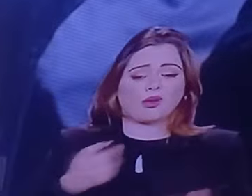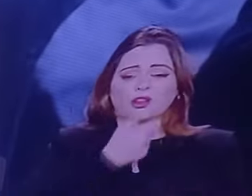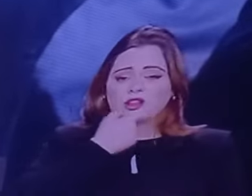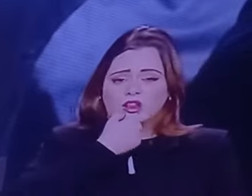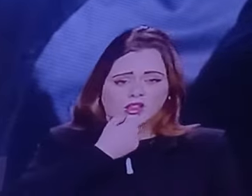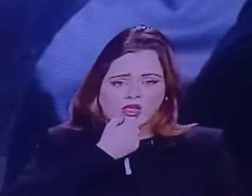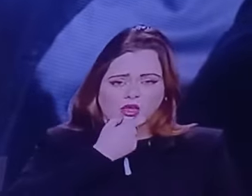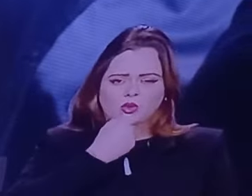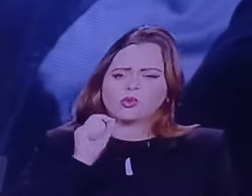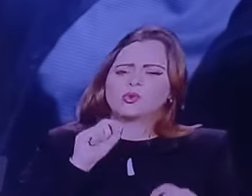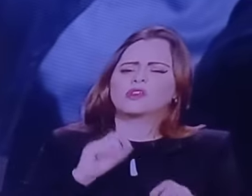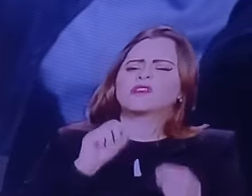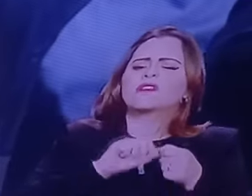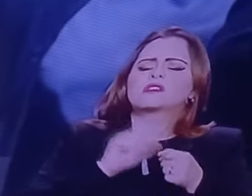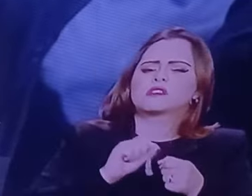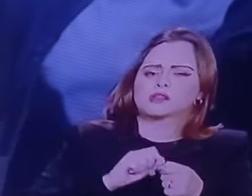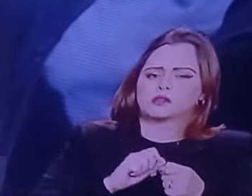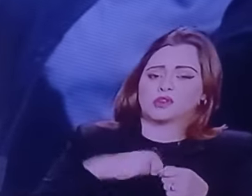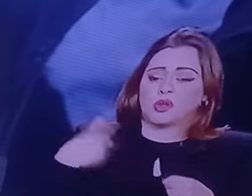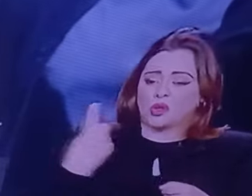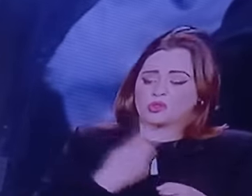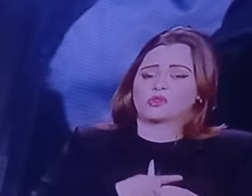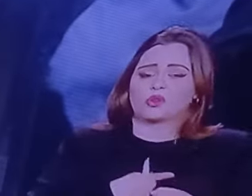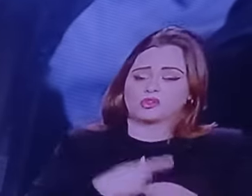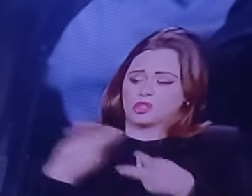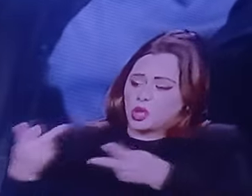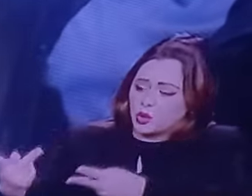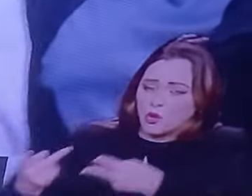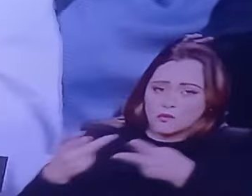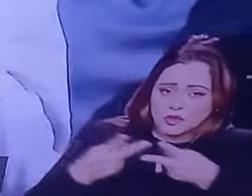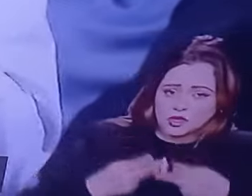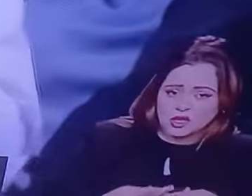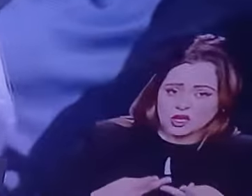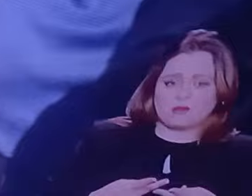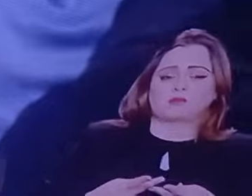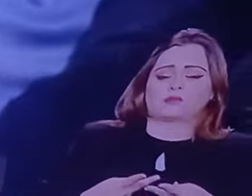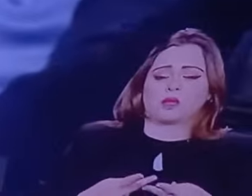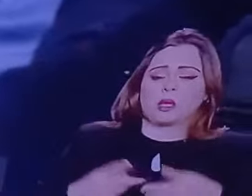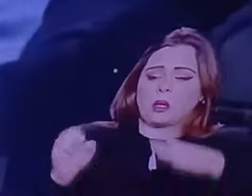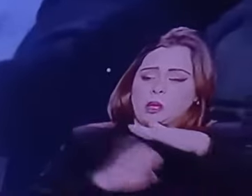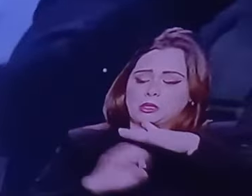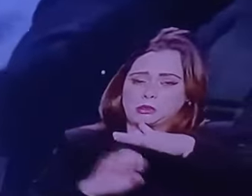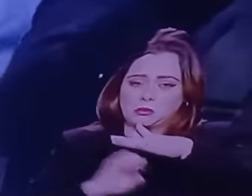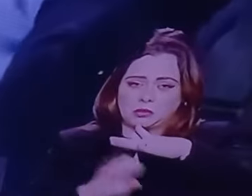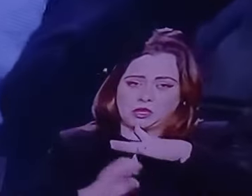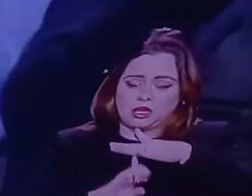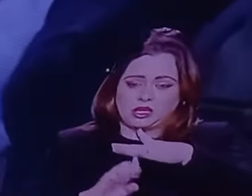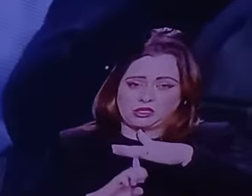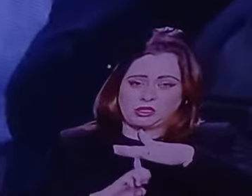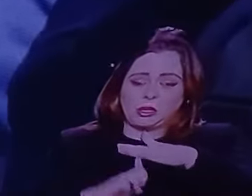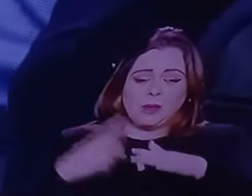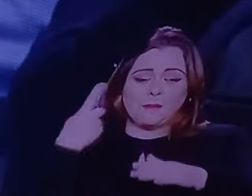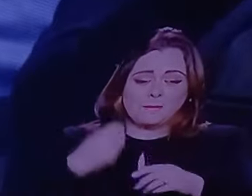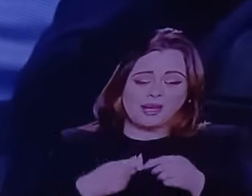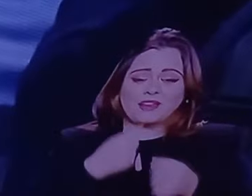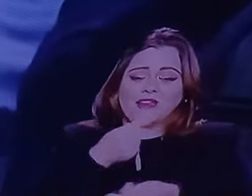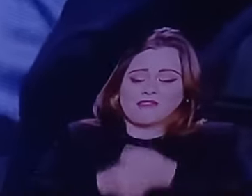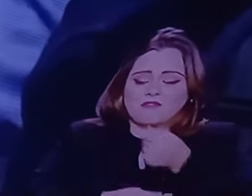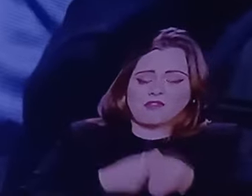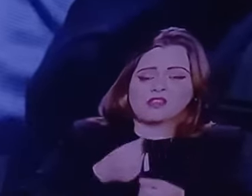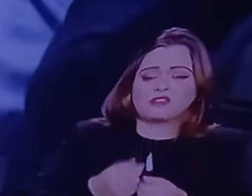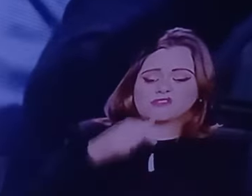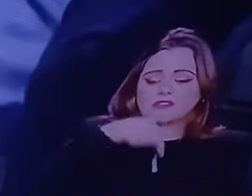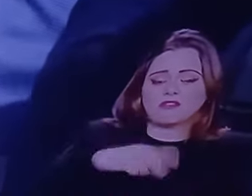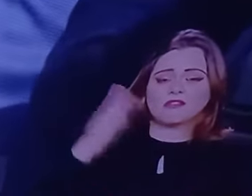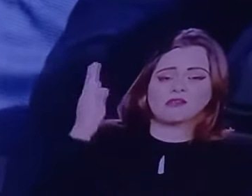nós estamos fazendo? Nós estamos convidando empresários estrangeiros para fazer investimentos no Brasil.